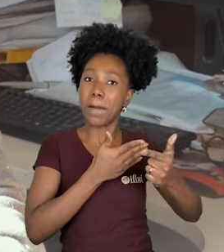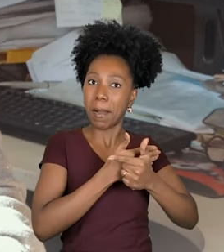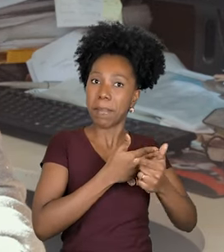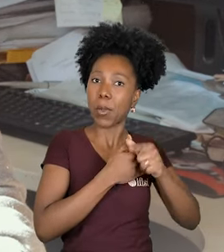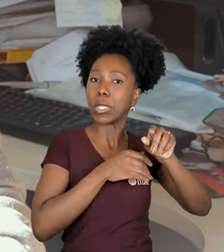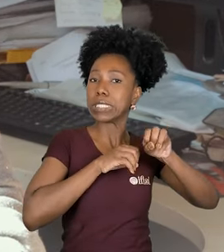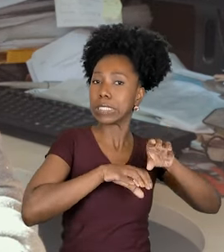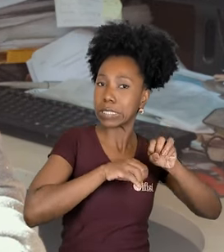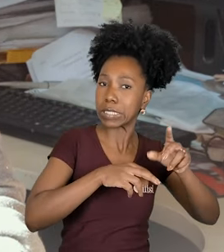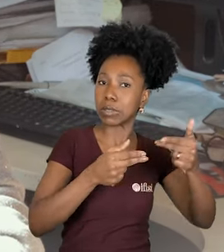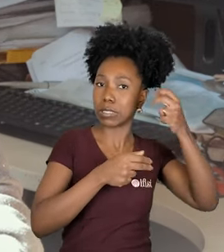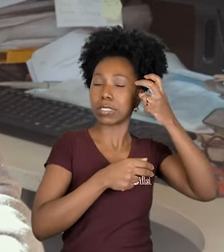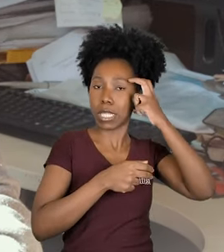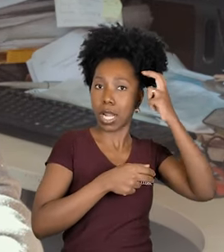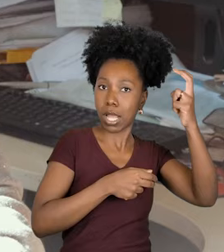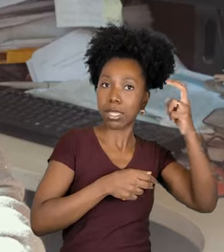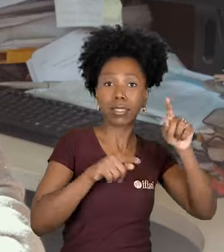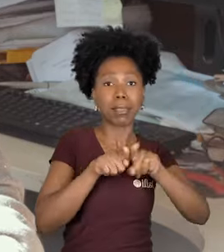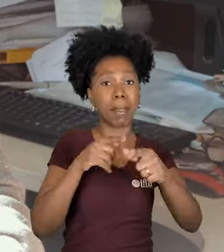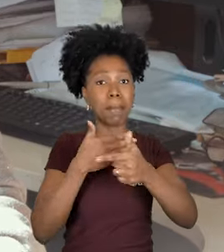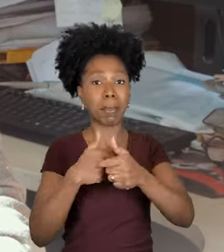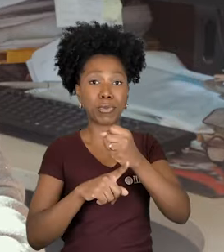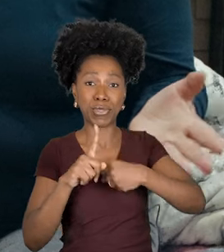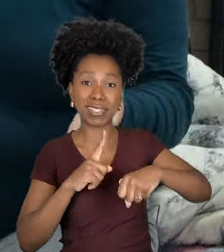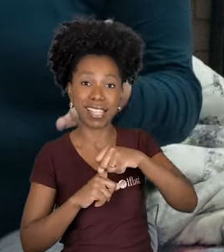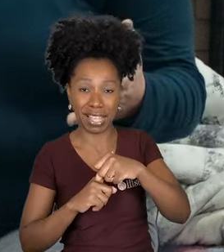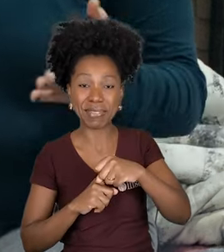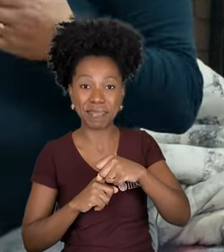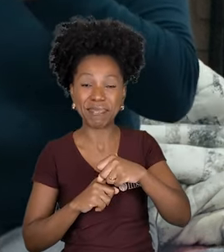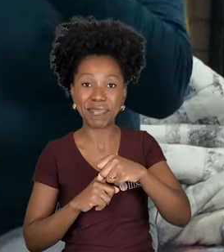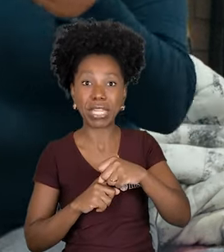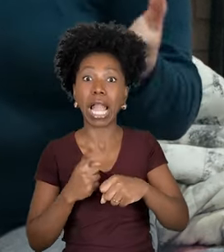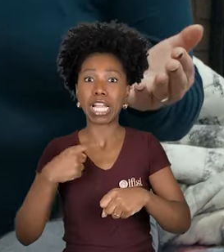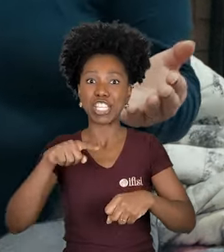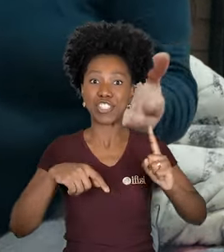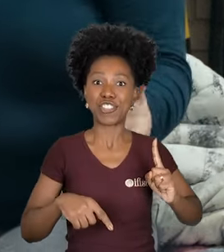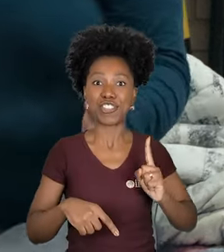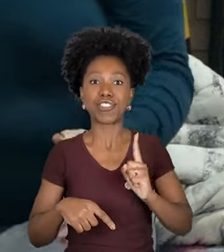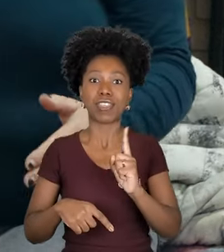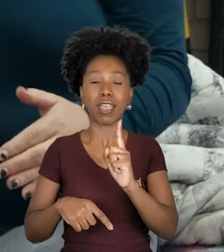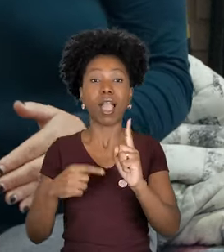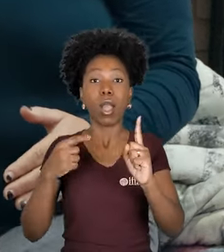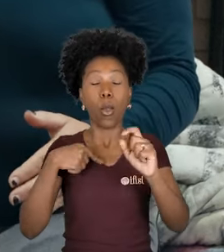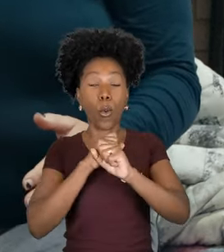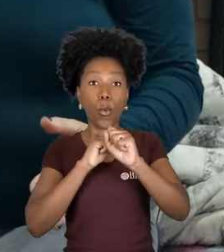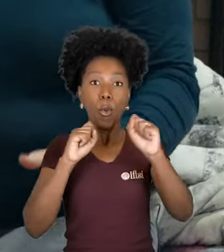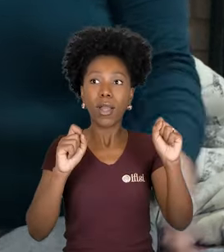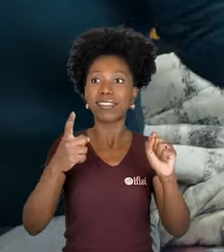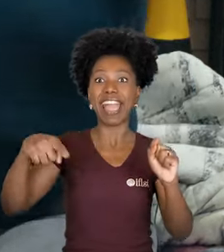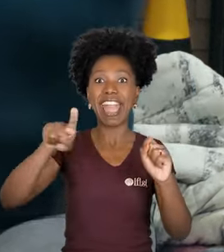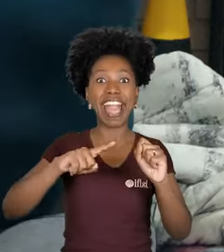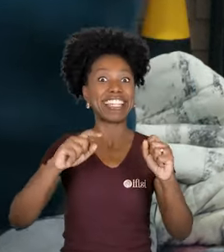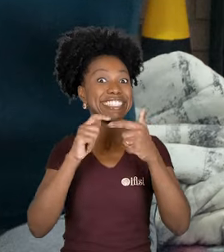seu papel intelectual, mas sim o seu papel social. E elas não recebem assim, quando a gente está chegando, a gente nem apontou da